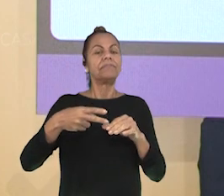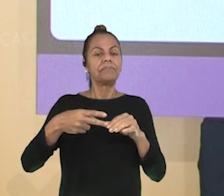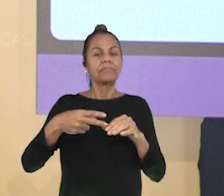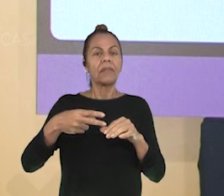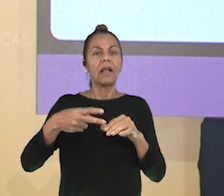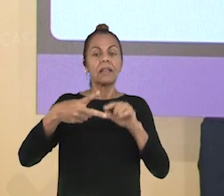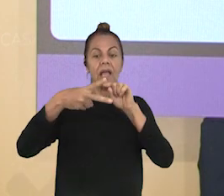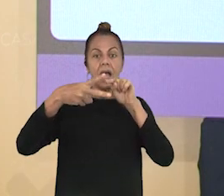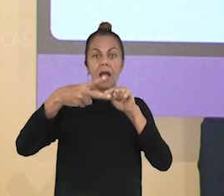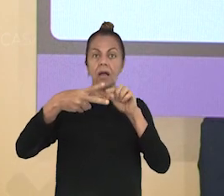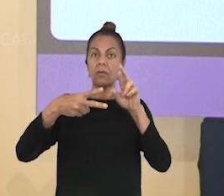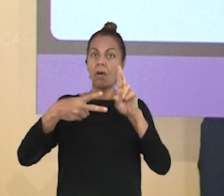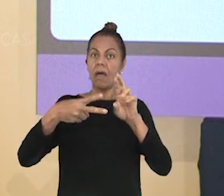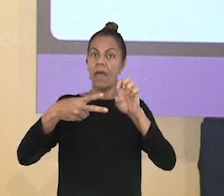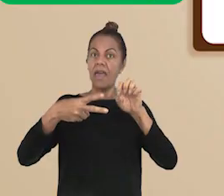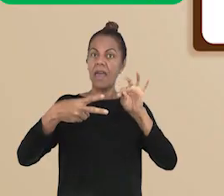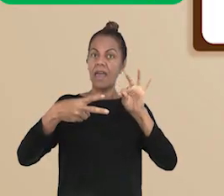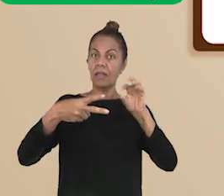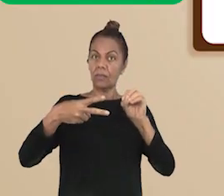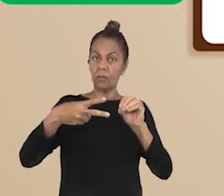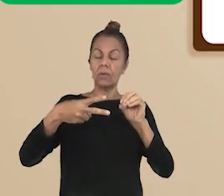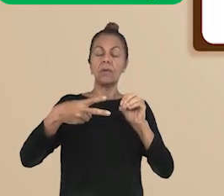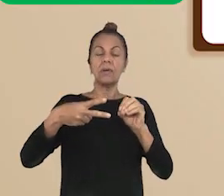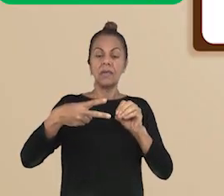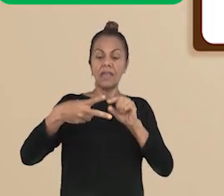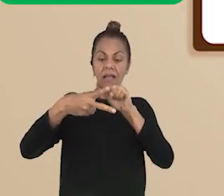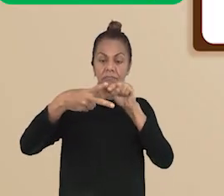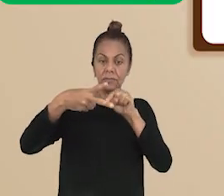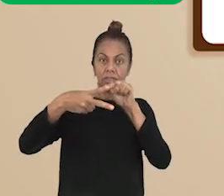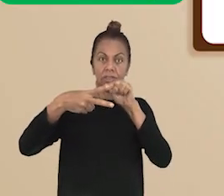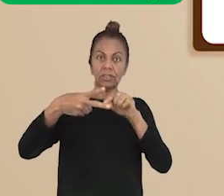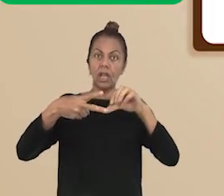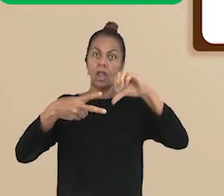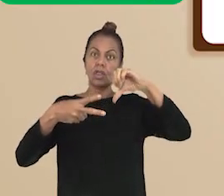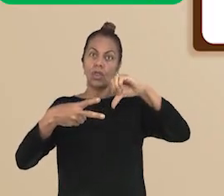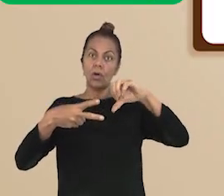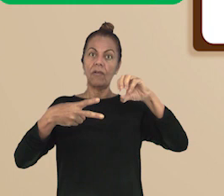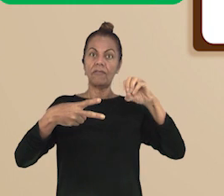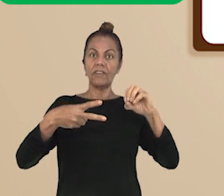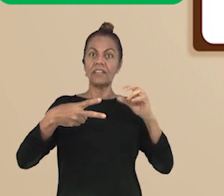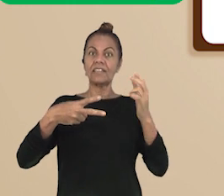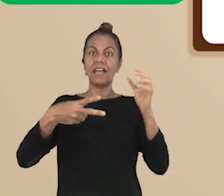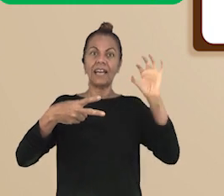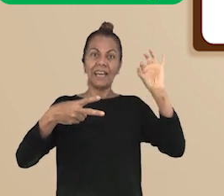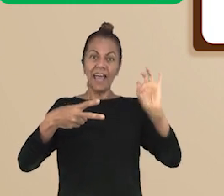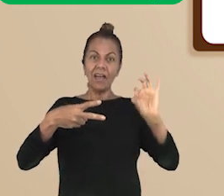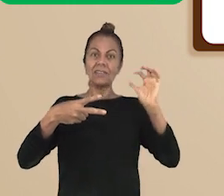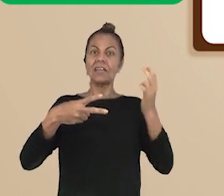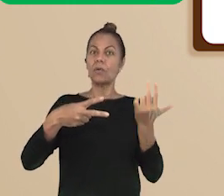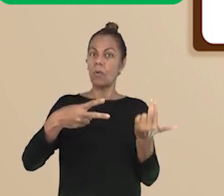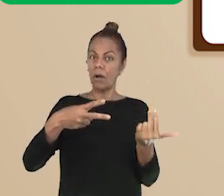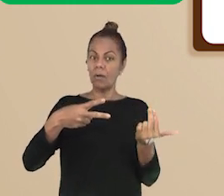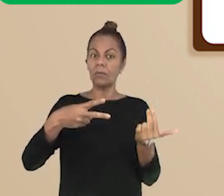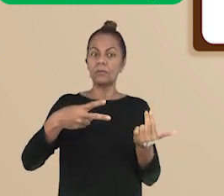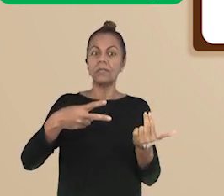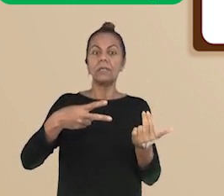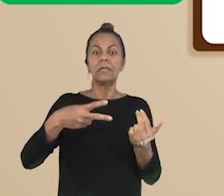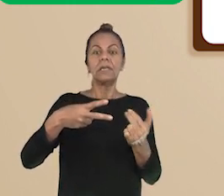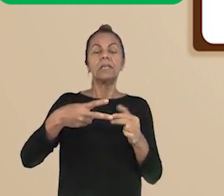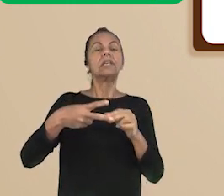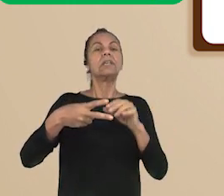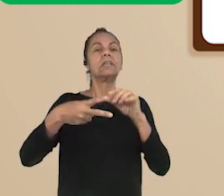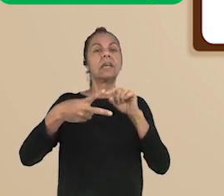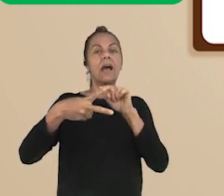ângulo chamado de ângulo agudo, que é aquele cuja medida ele vai ser menor que 90 graus. Existe o